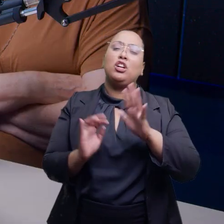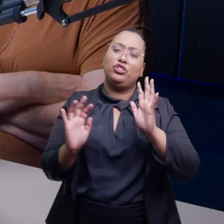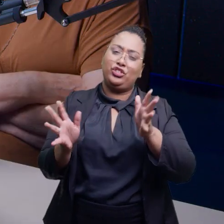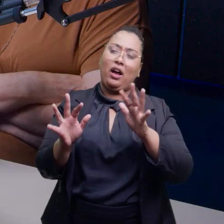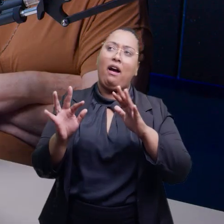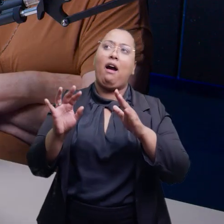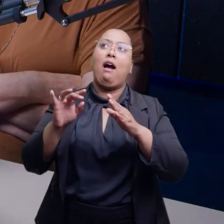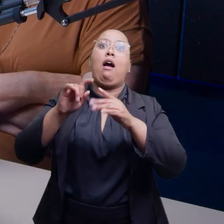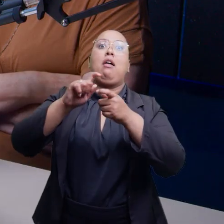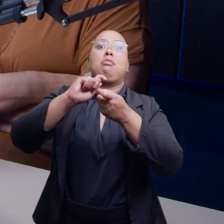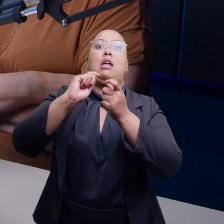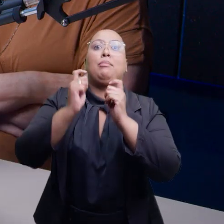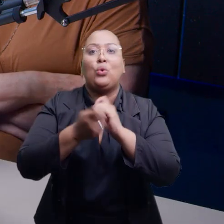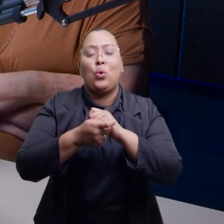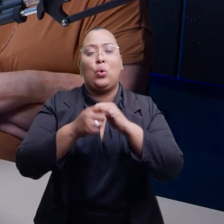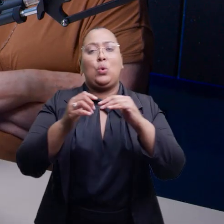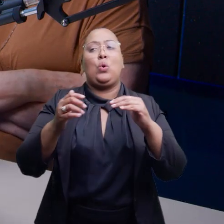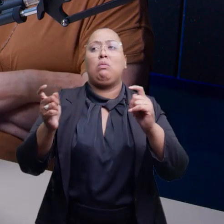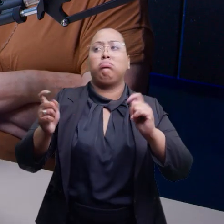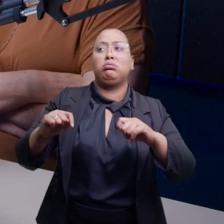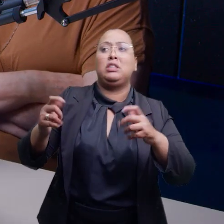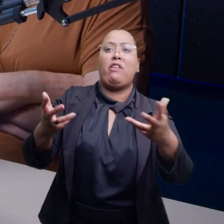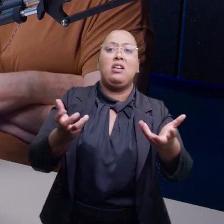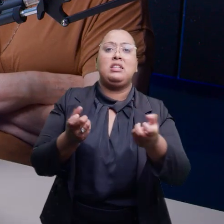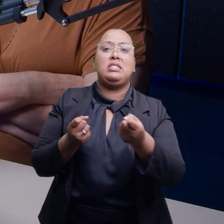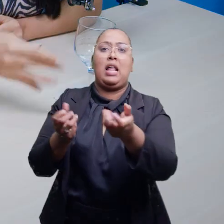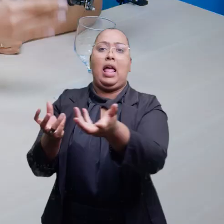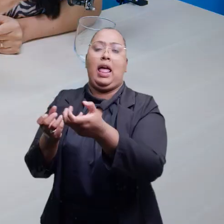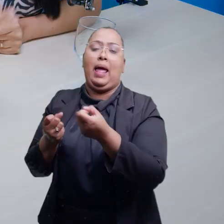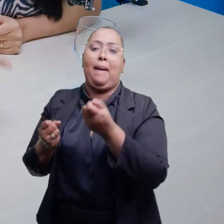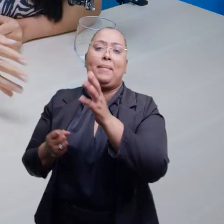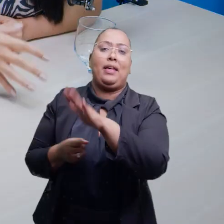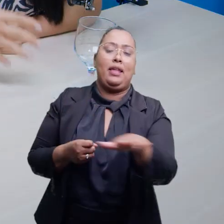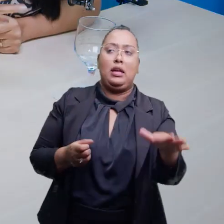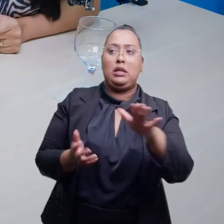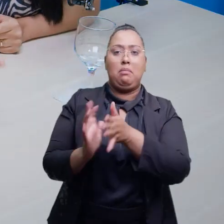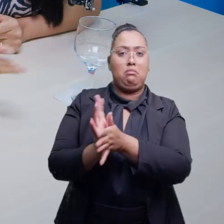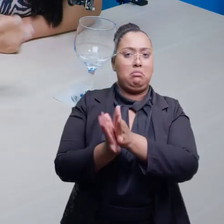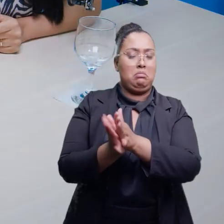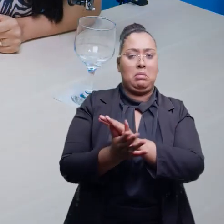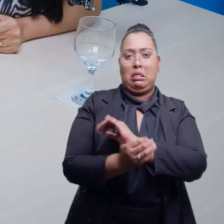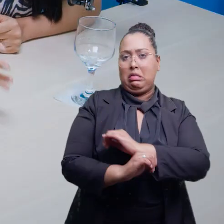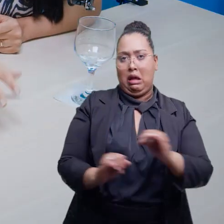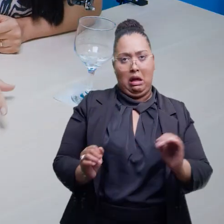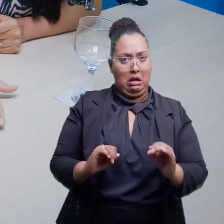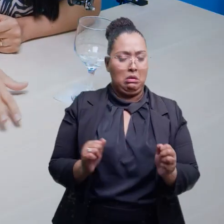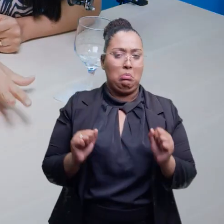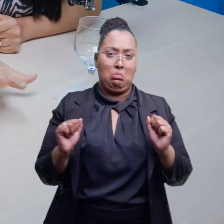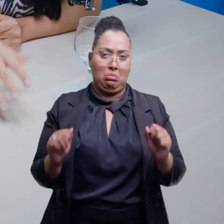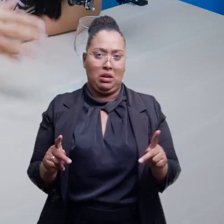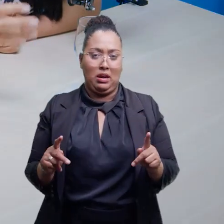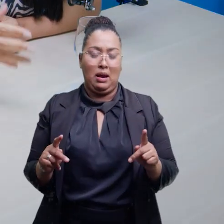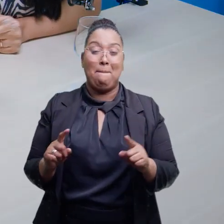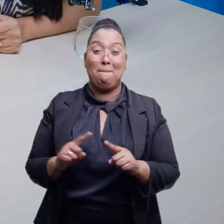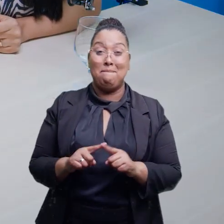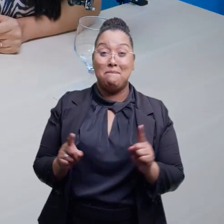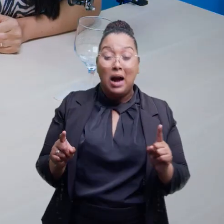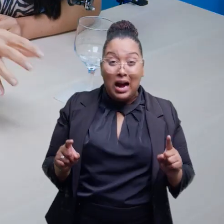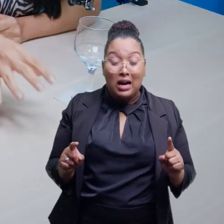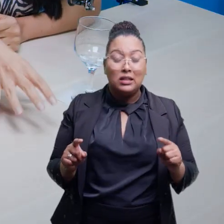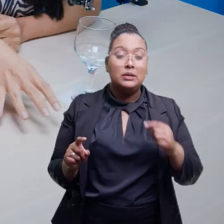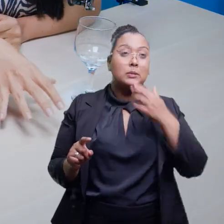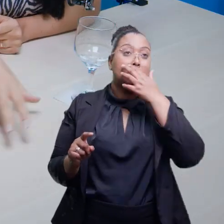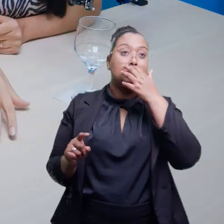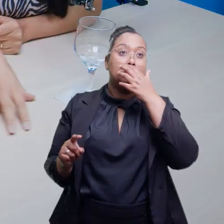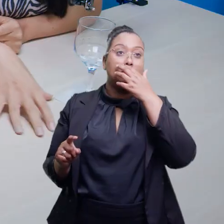formalmente adaptada para receber aquelas crianças, né, que a gente não tenha, sei lá, relatos de maus tratos dentro de uma instituição e tudo mais, por mais que na teoria seja